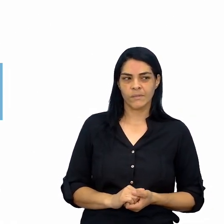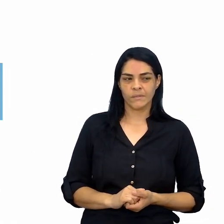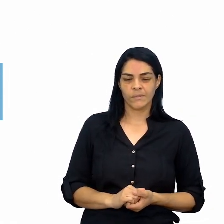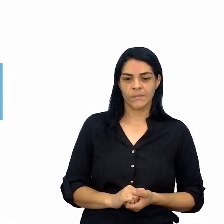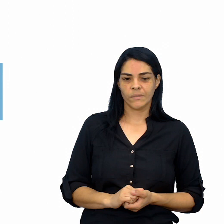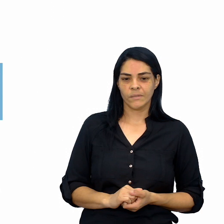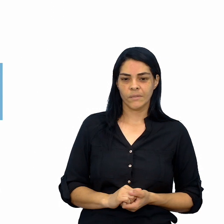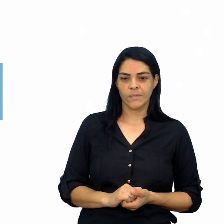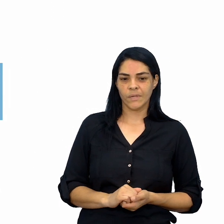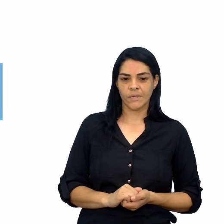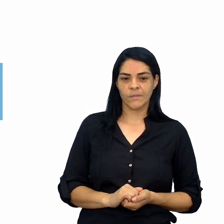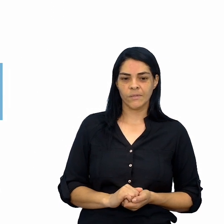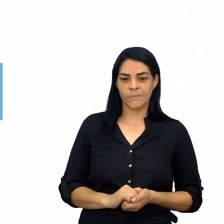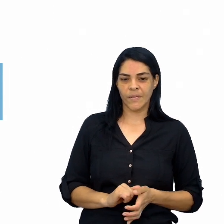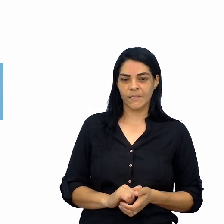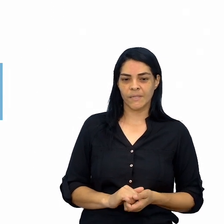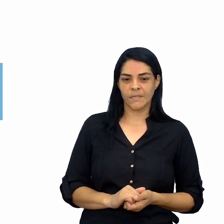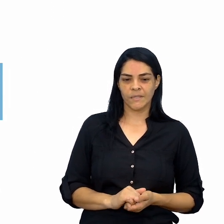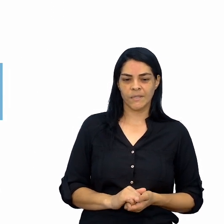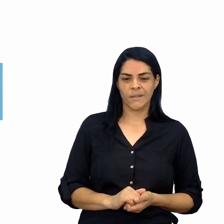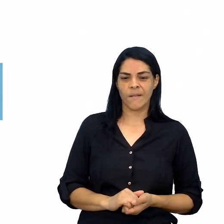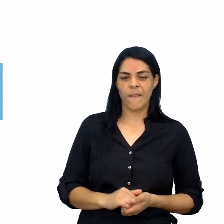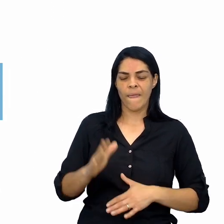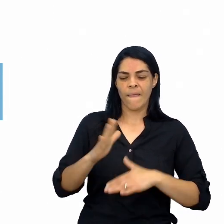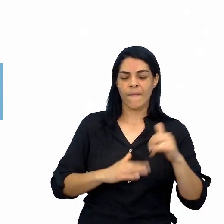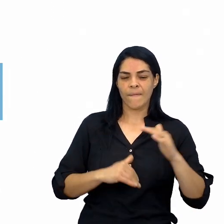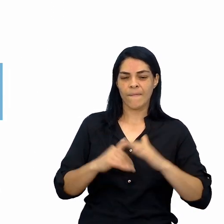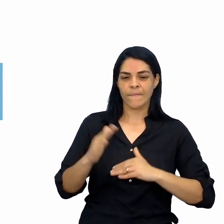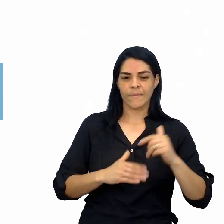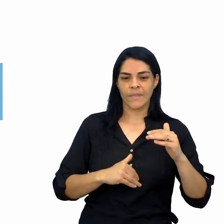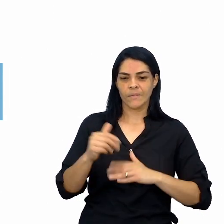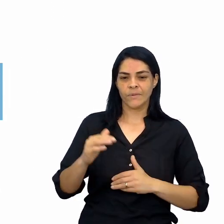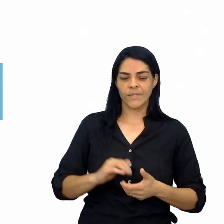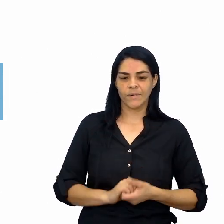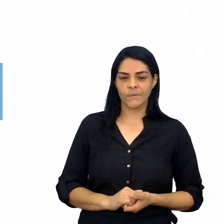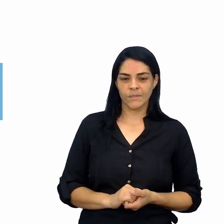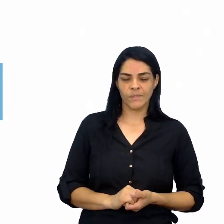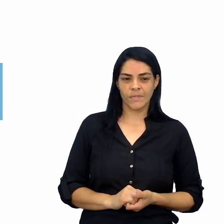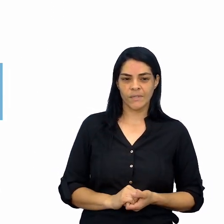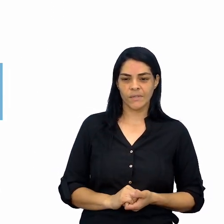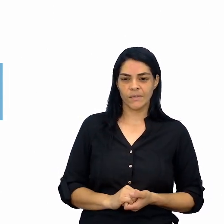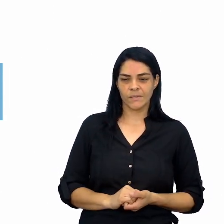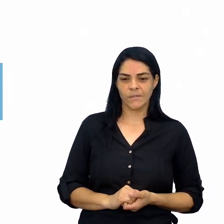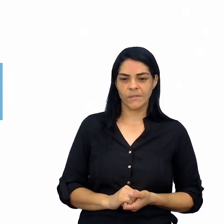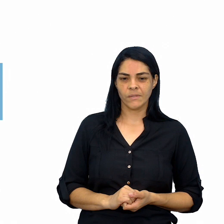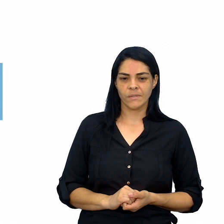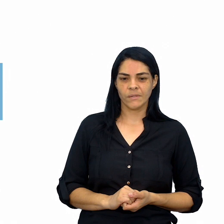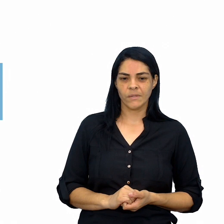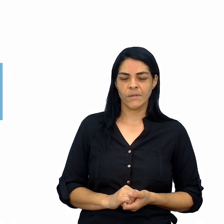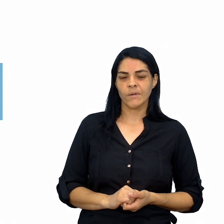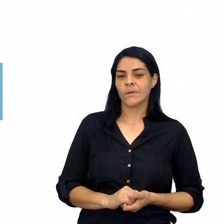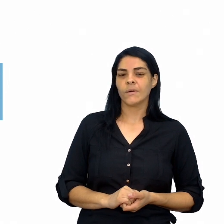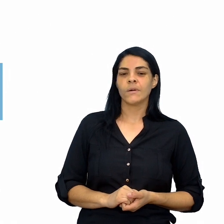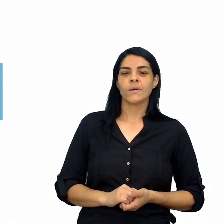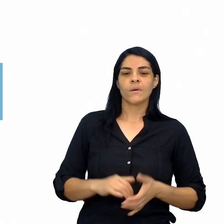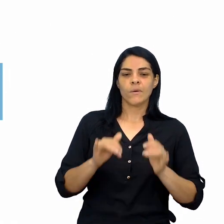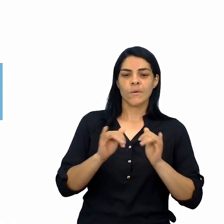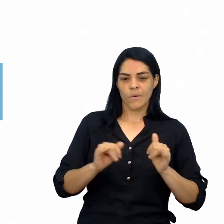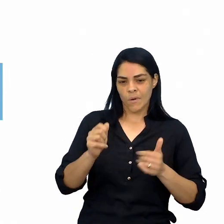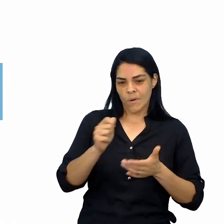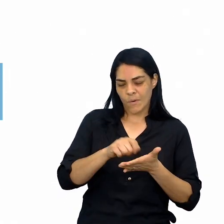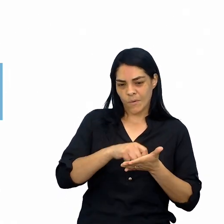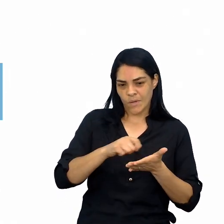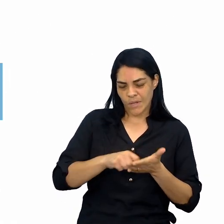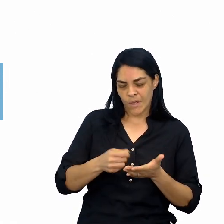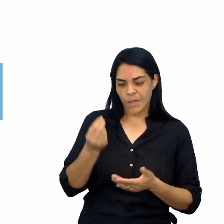Por exemplo, no campo das práticas de estudo e pesquisa, o enunciador, quem escreve